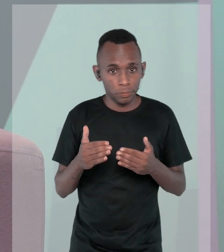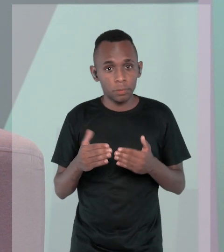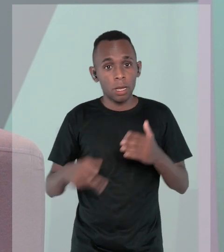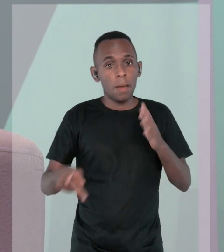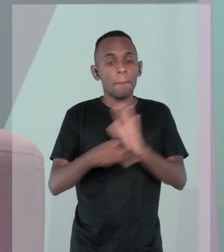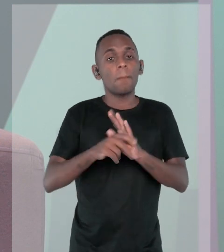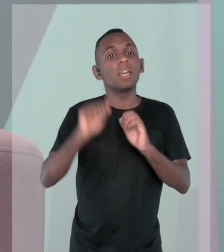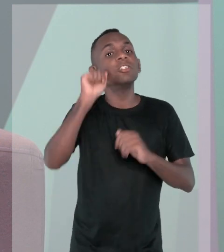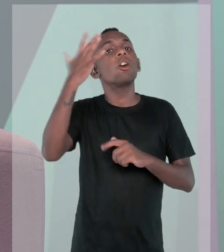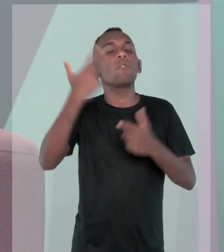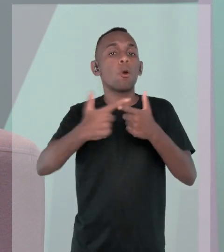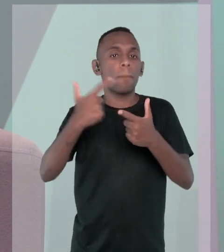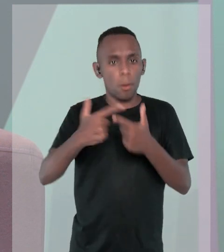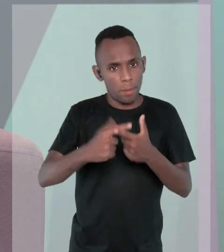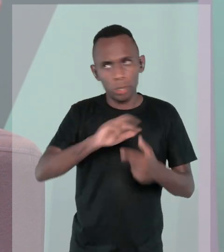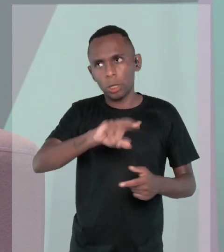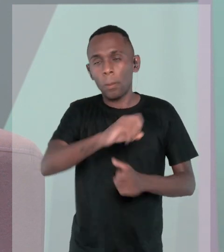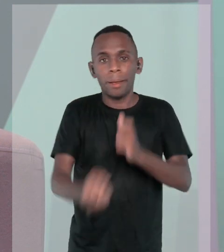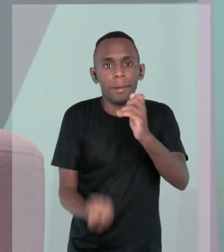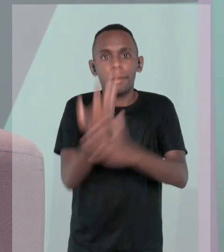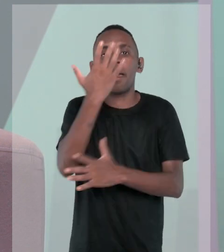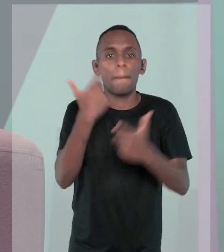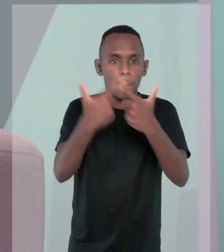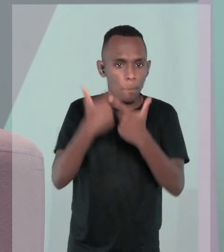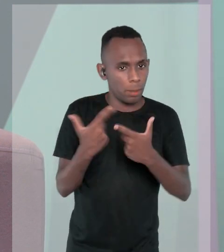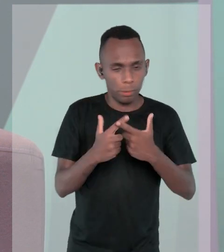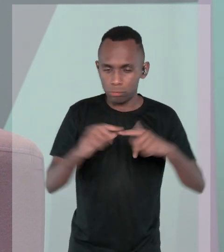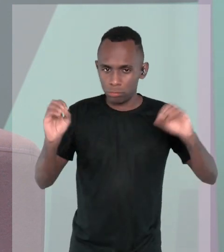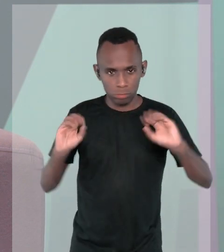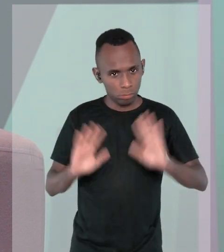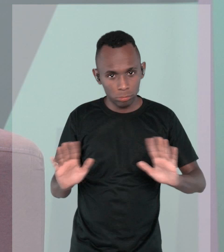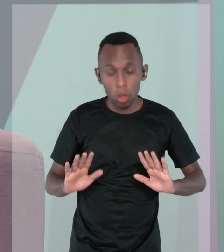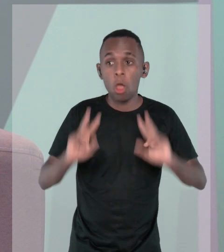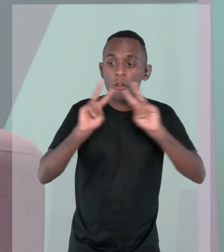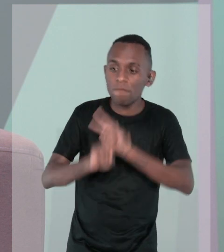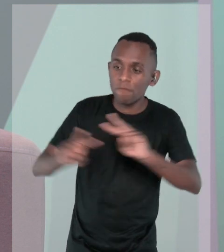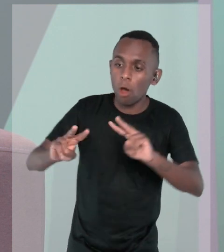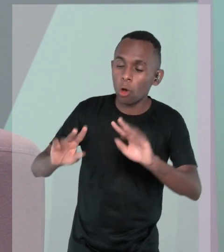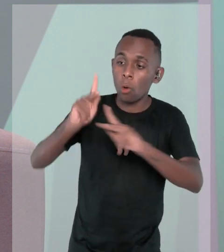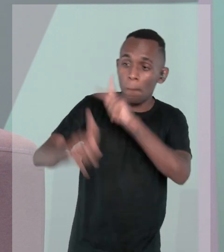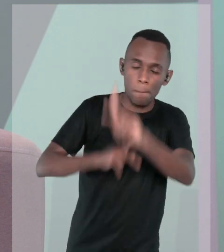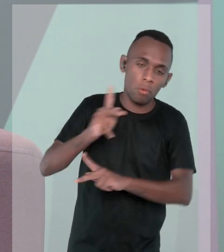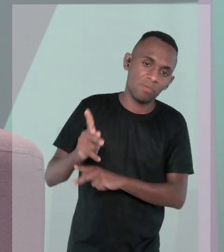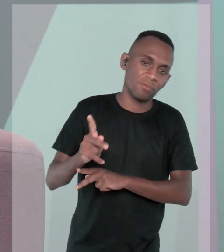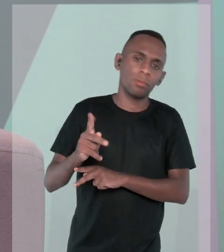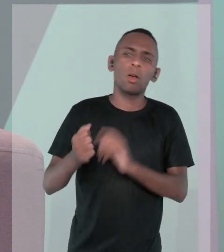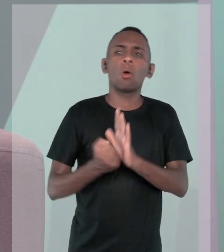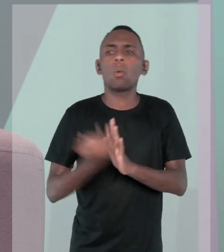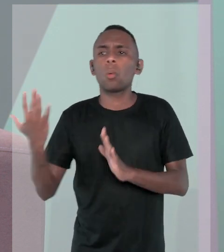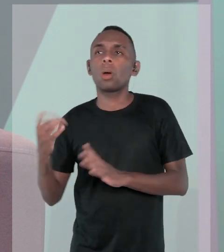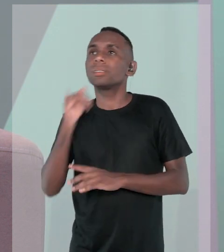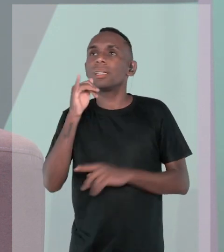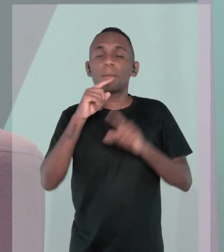na solução, e não em criar mais problemas. Que olhe para o público final. Quantas vezes